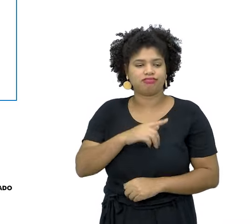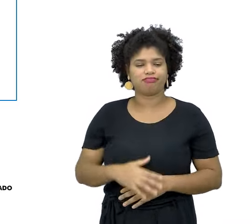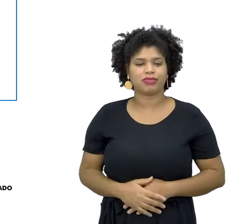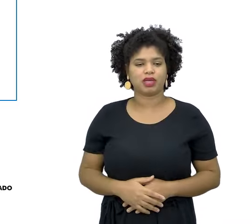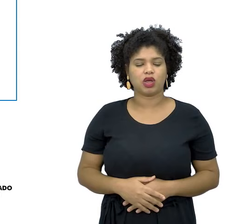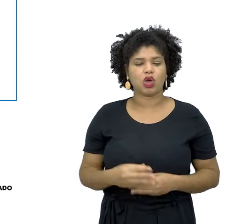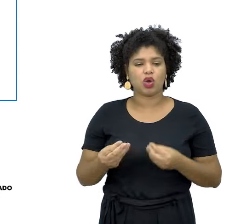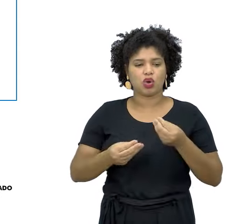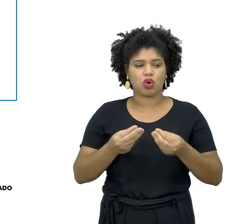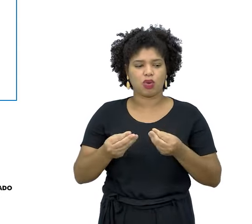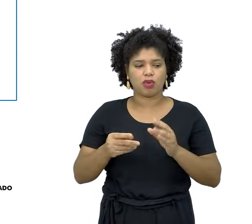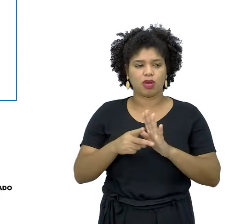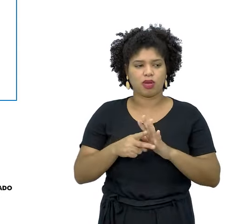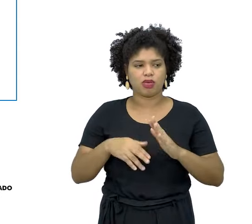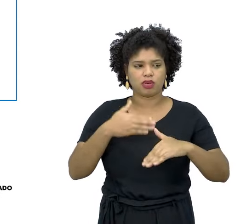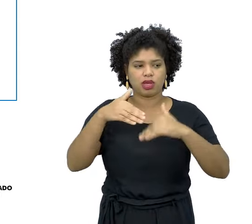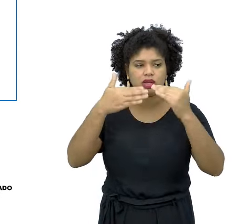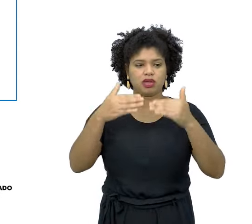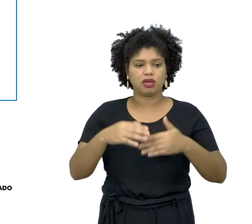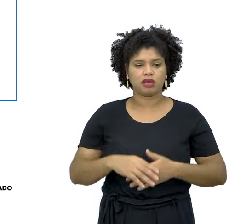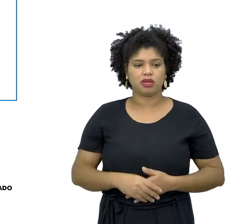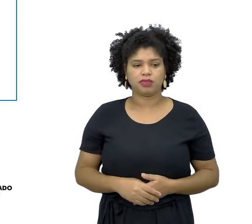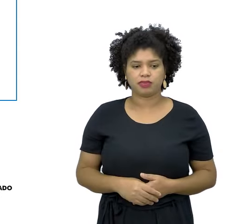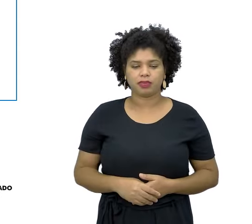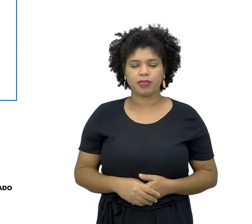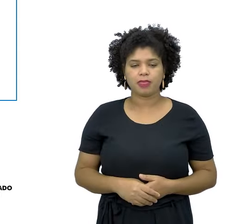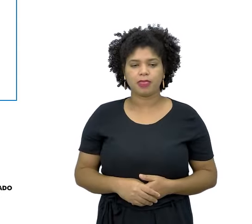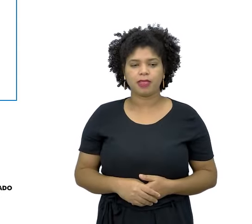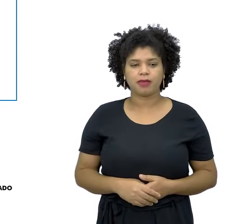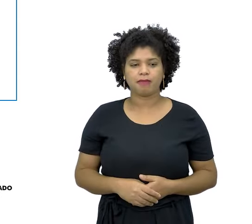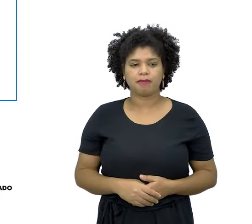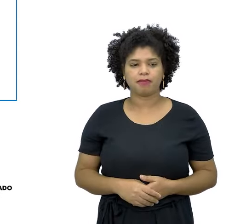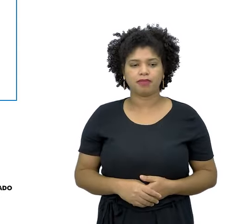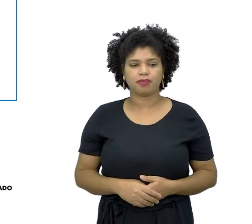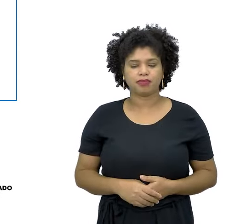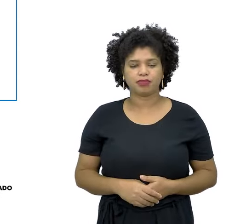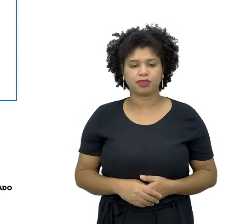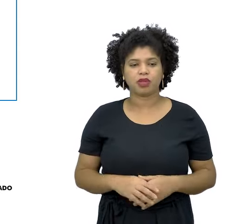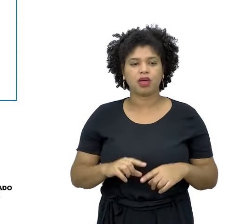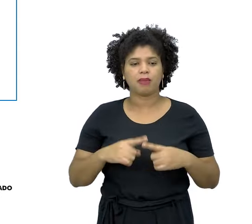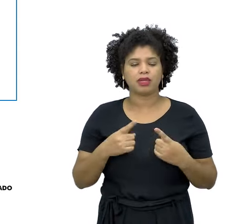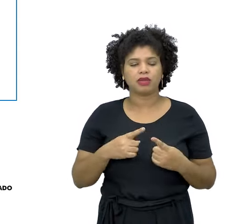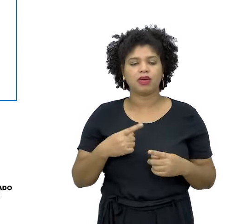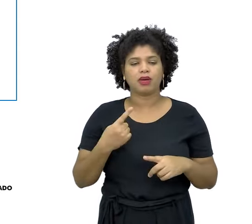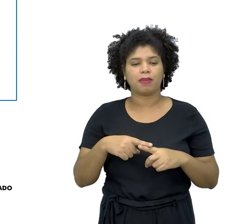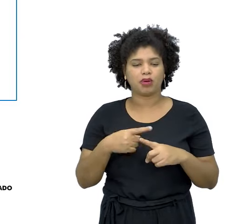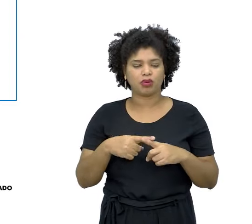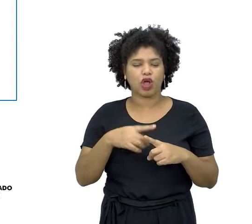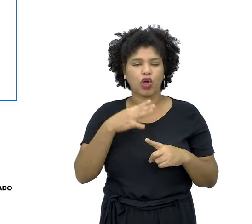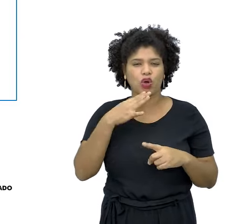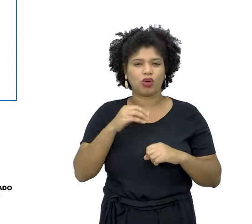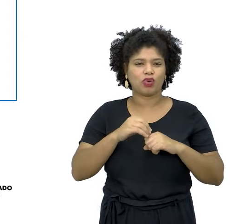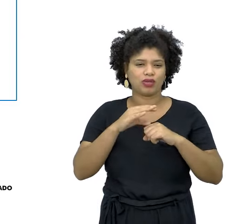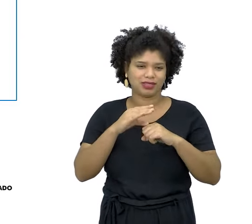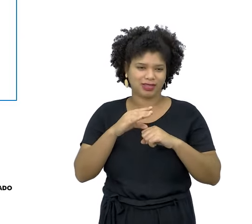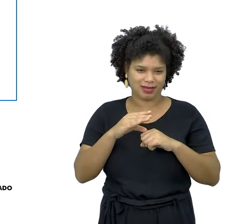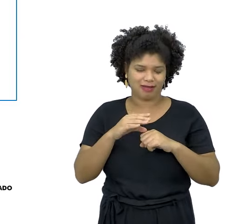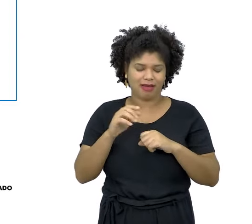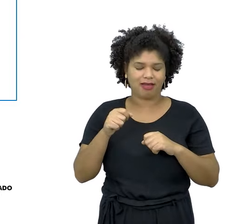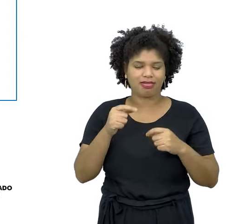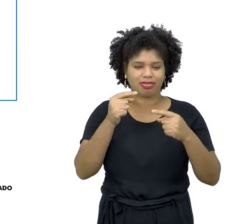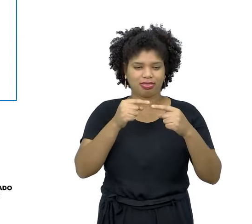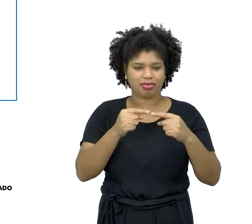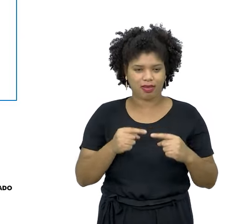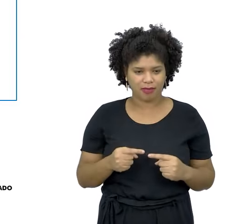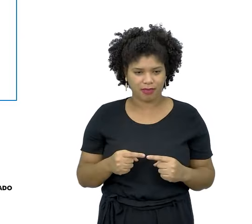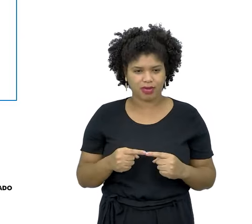aí colaborativo, cooperativo na construção do conhecimento, tá bom? Adequar as